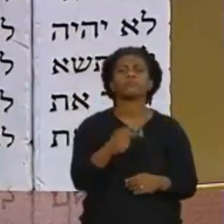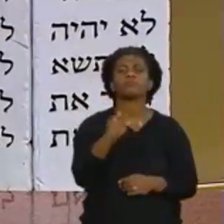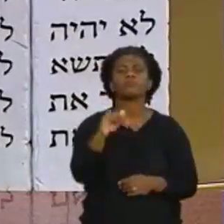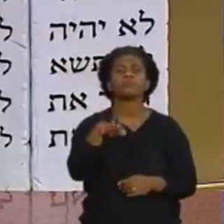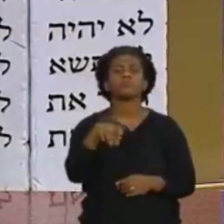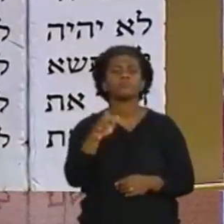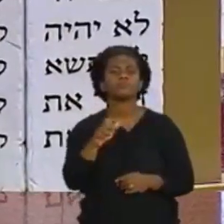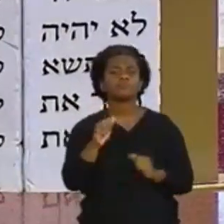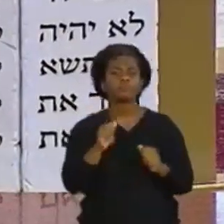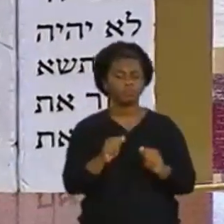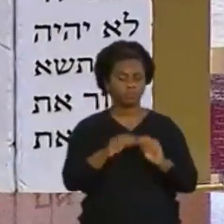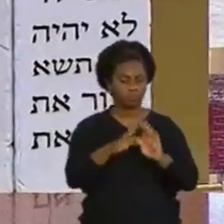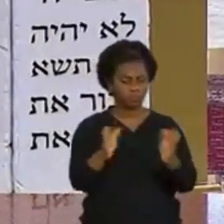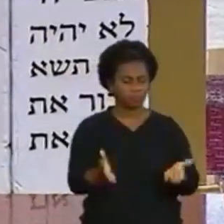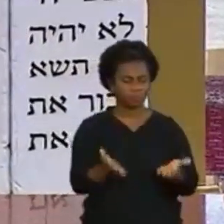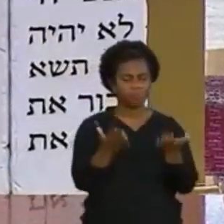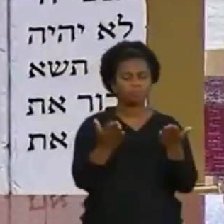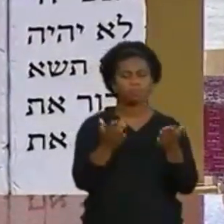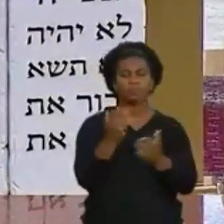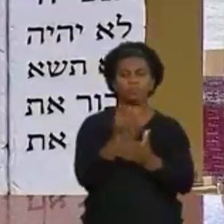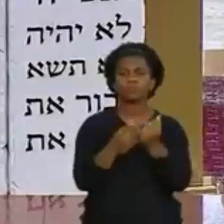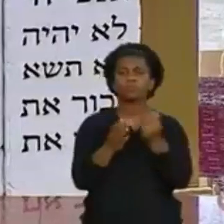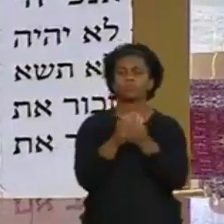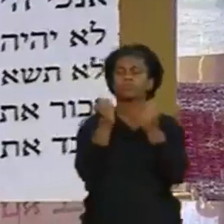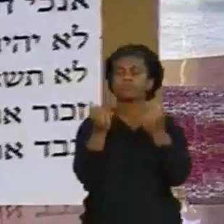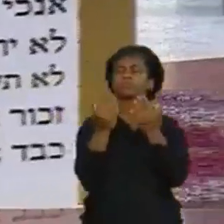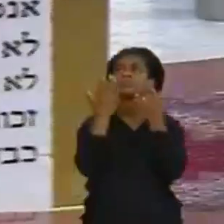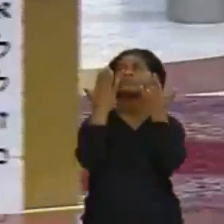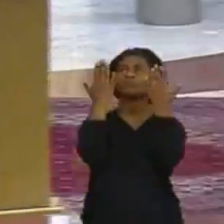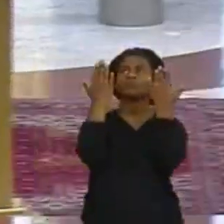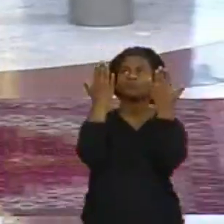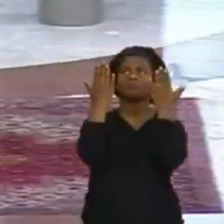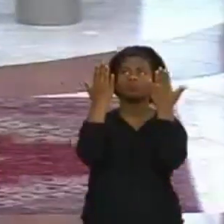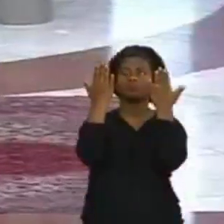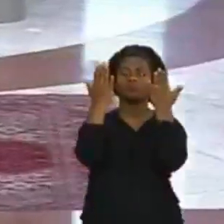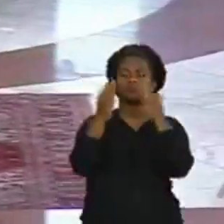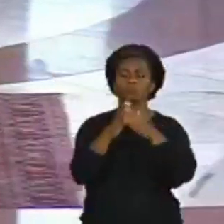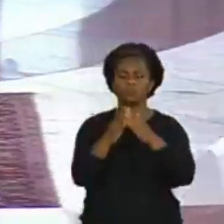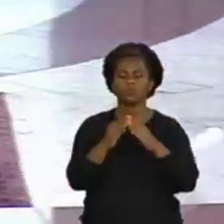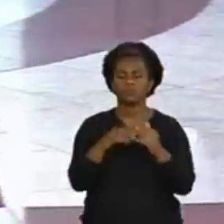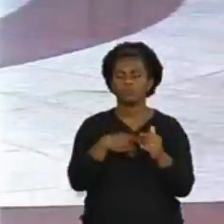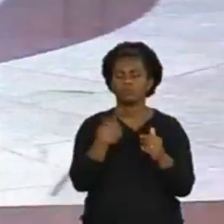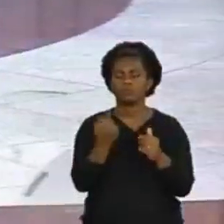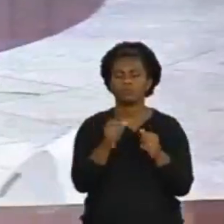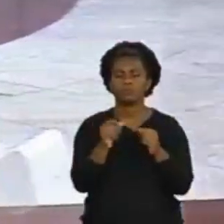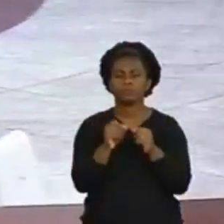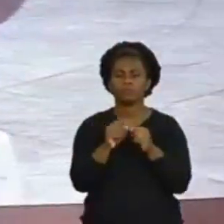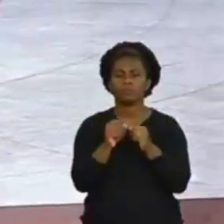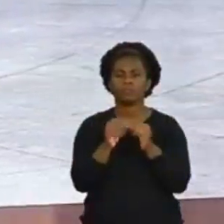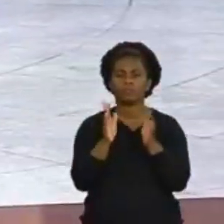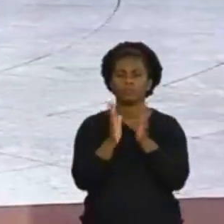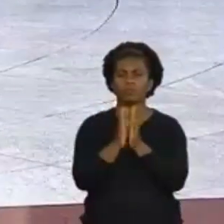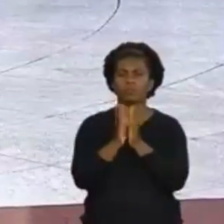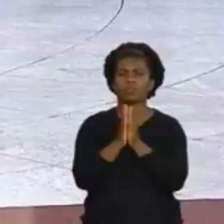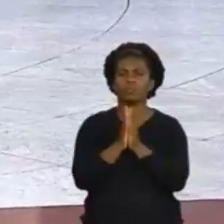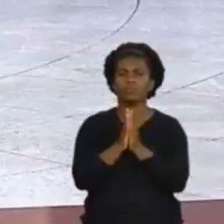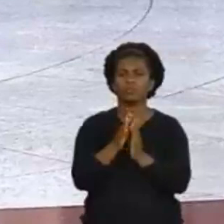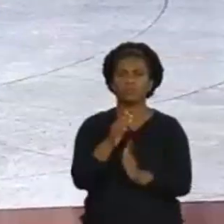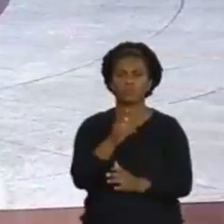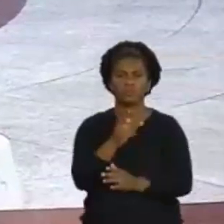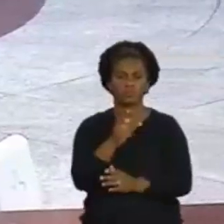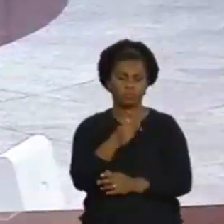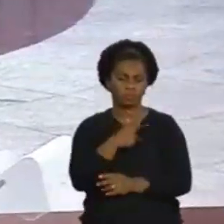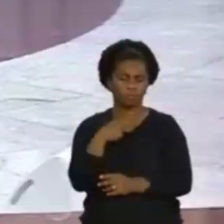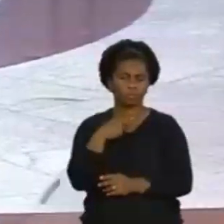altar. Levante as suas mãos, por favor, feche os seus olhos, vamos realizar uma oração aqui, pastor Fábio. Começa orando pela